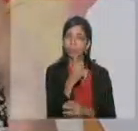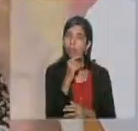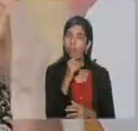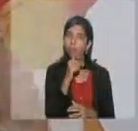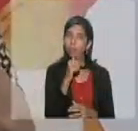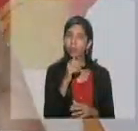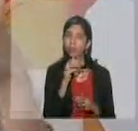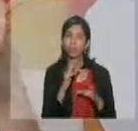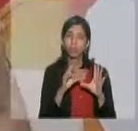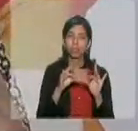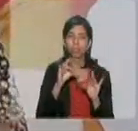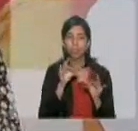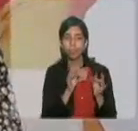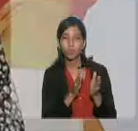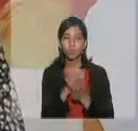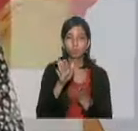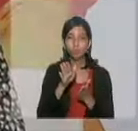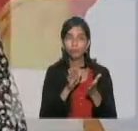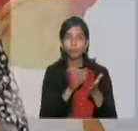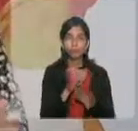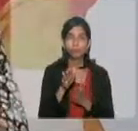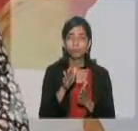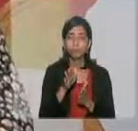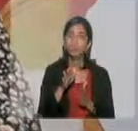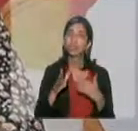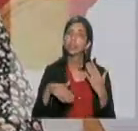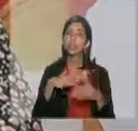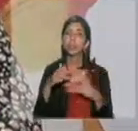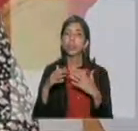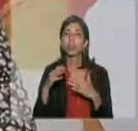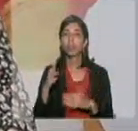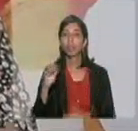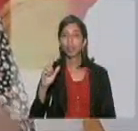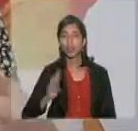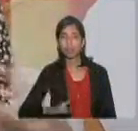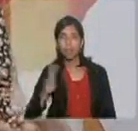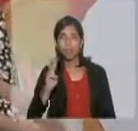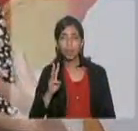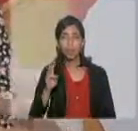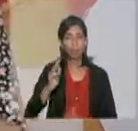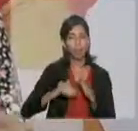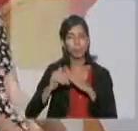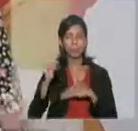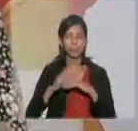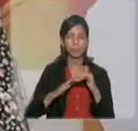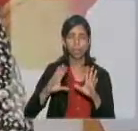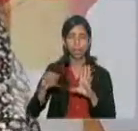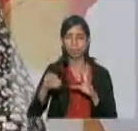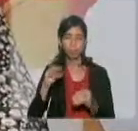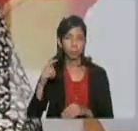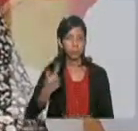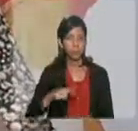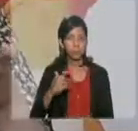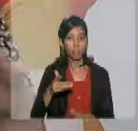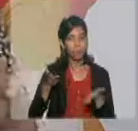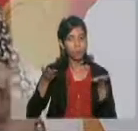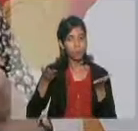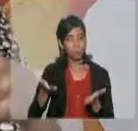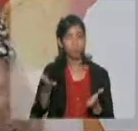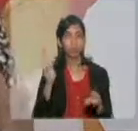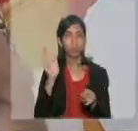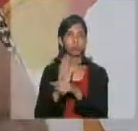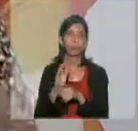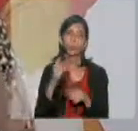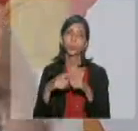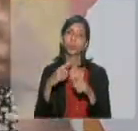água, o alimento tende a ficar mais escorregadio. E aí, bem no iniciozinho do BLW, quando a criança ainda não tem muita habilidade motora, o forno pode